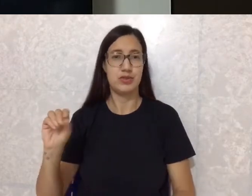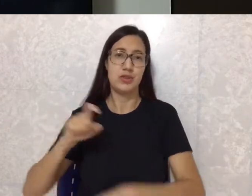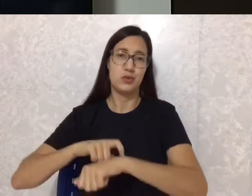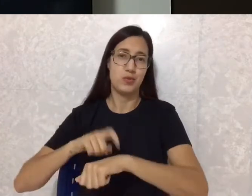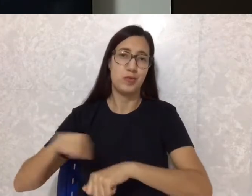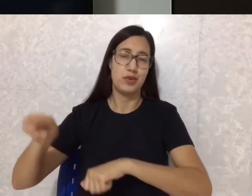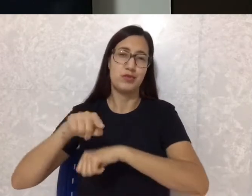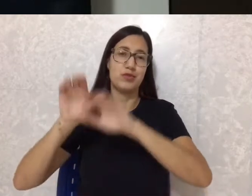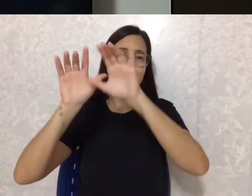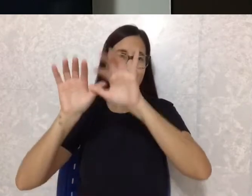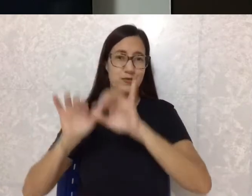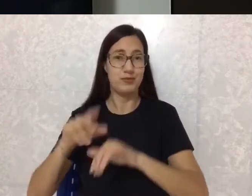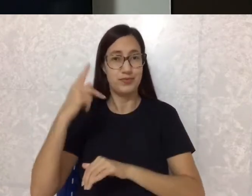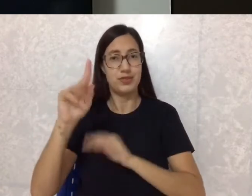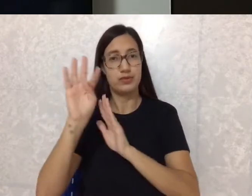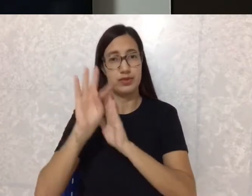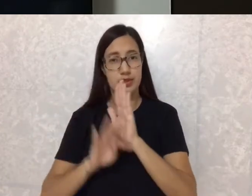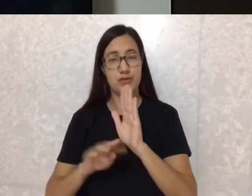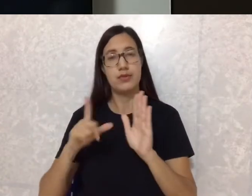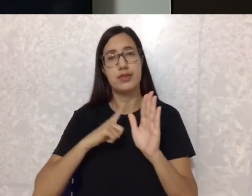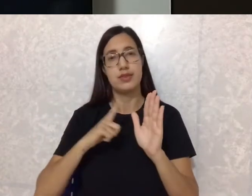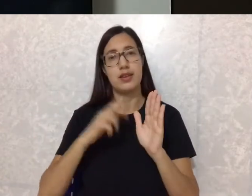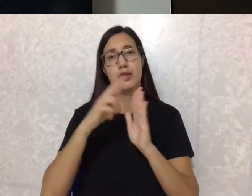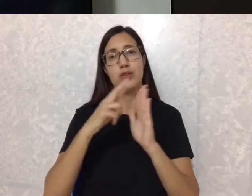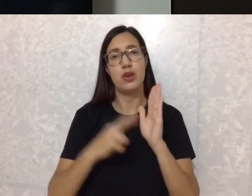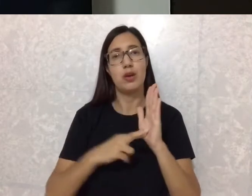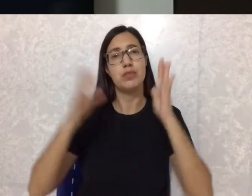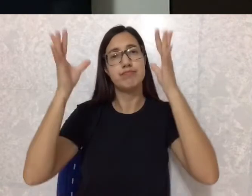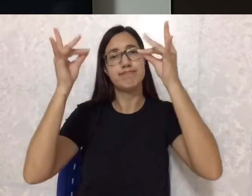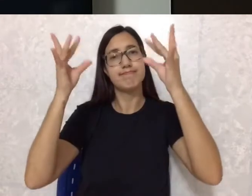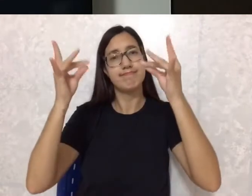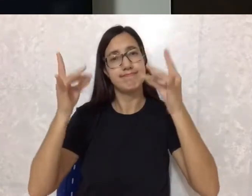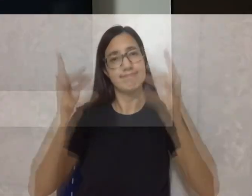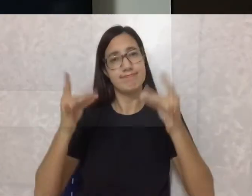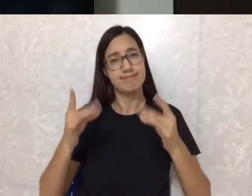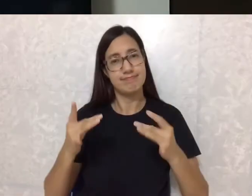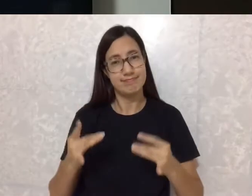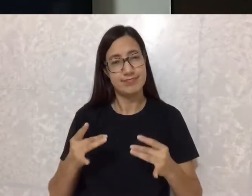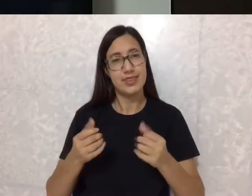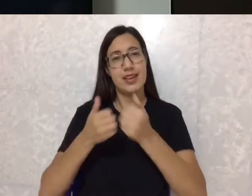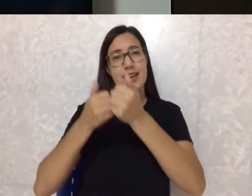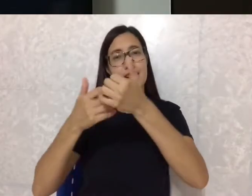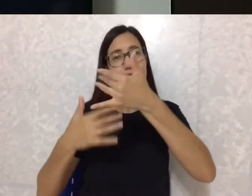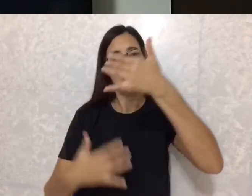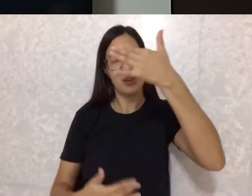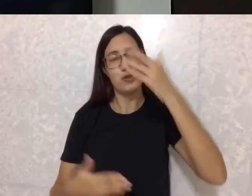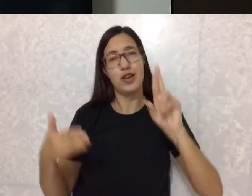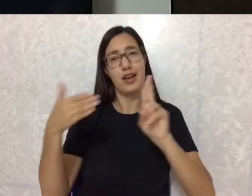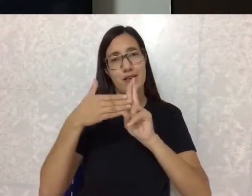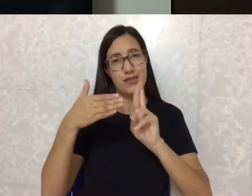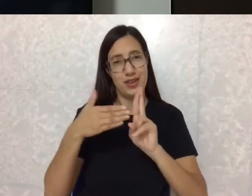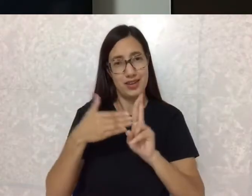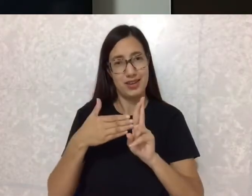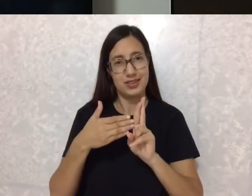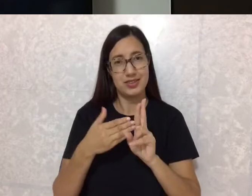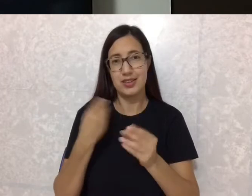texto, existe norma para especificar como você tem que elaborar a lista de referências, ou seja, aquele elemento pós-textual que fica no final